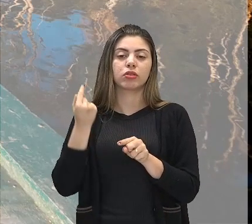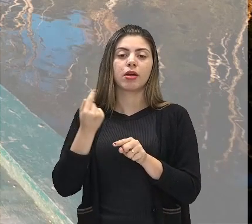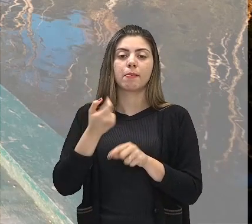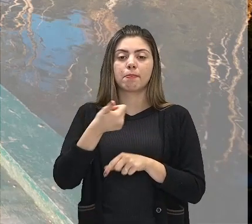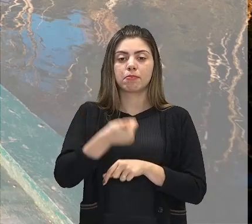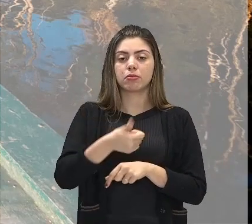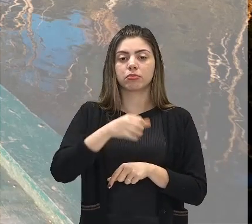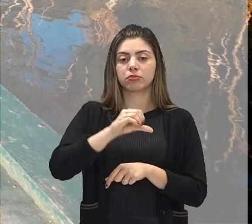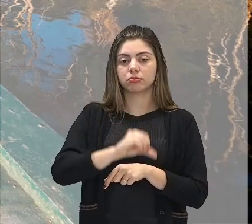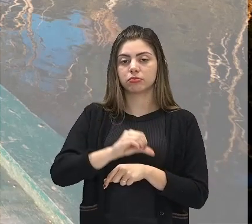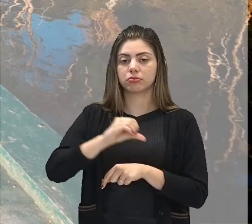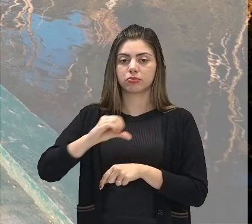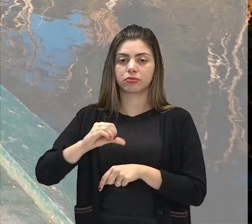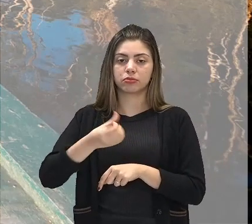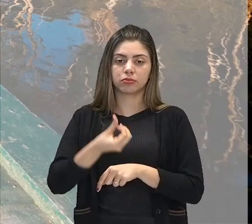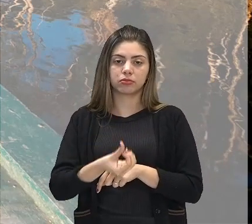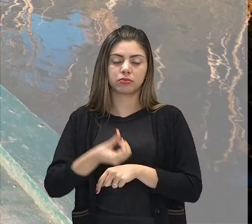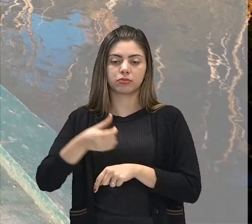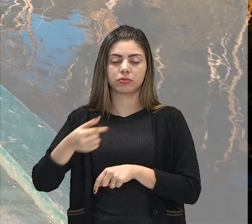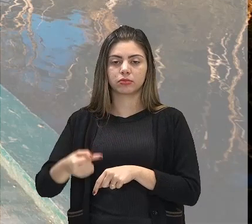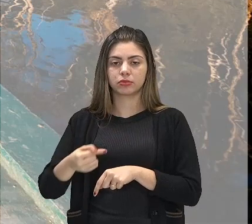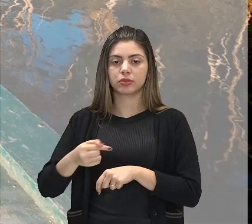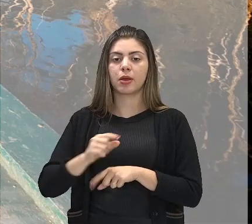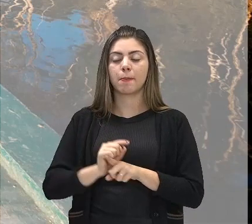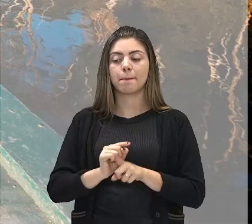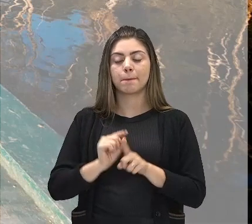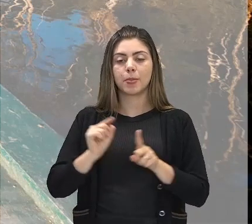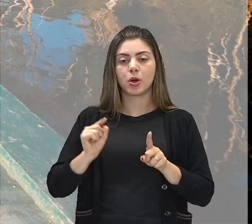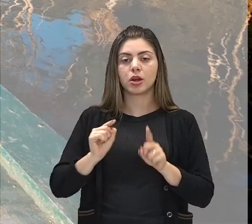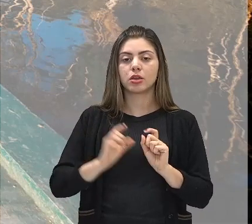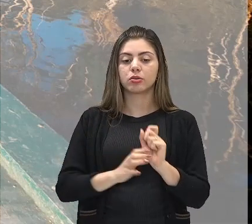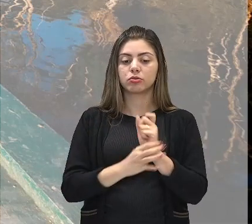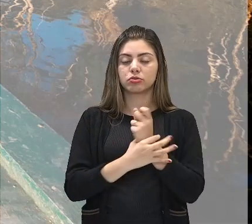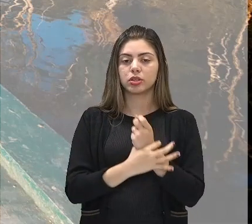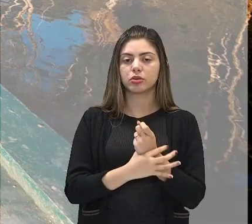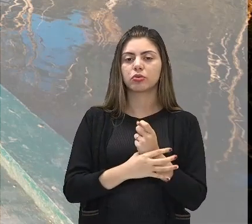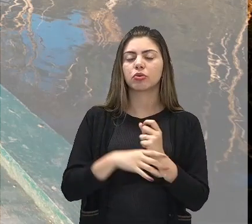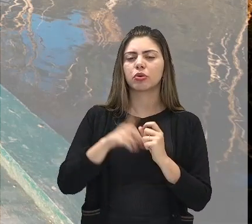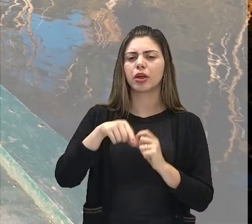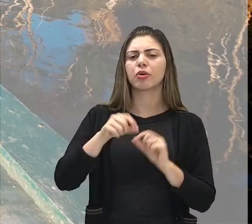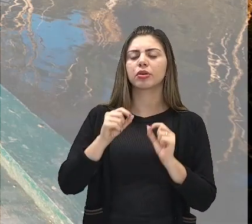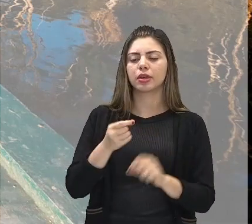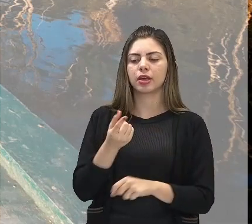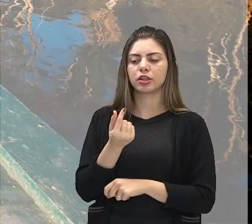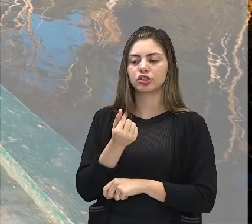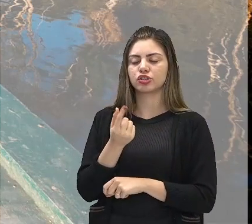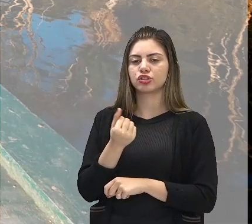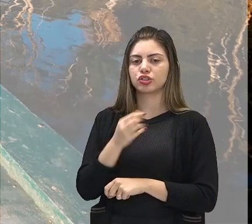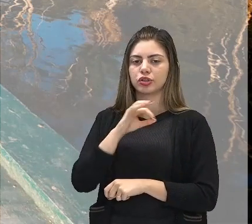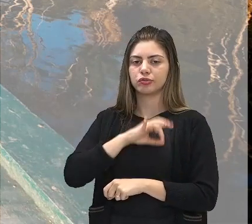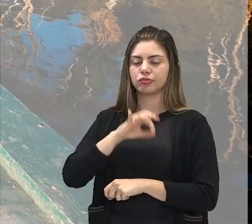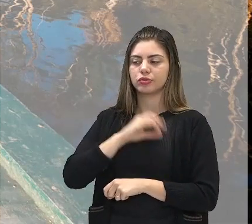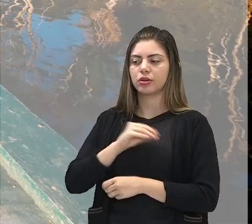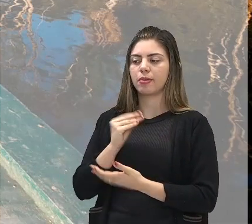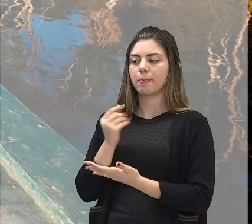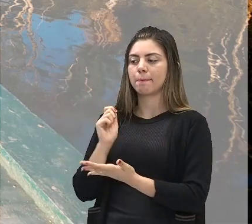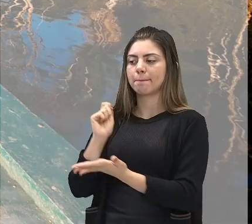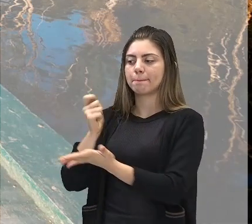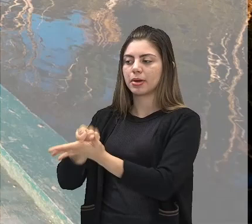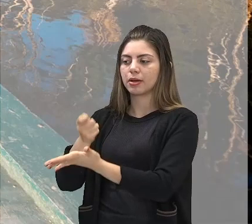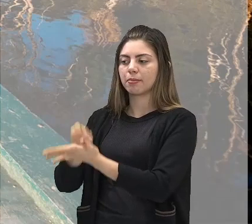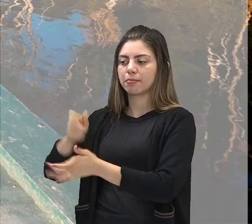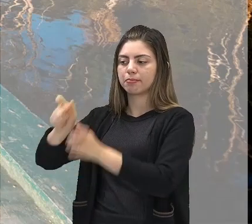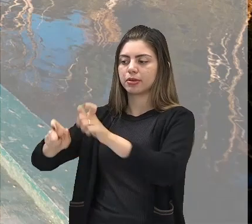1967, mas o seguro defeso, que é justamente o pagamento mensal para os pescadores tradicionais, ela